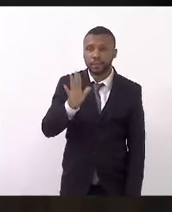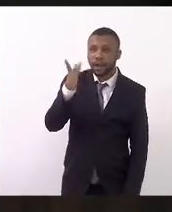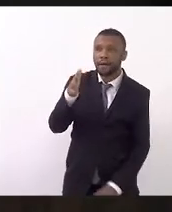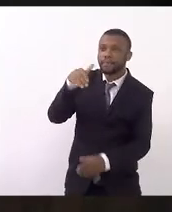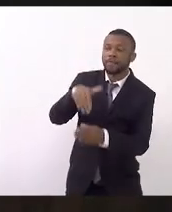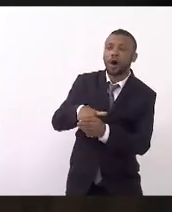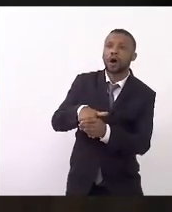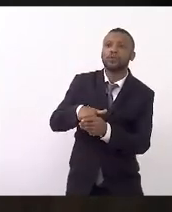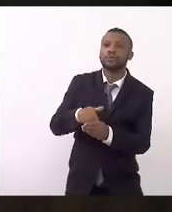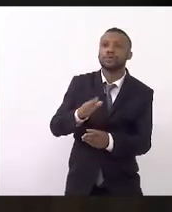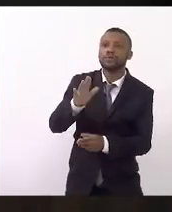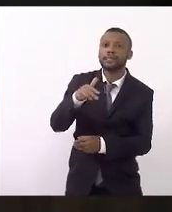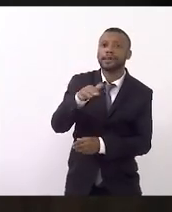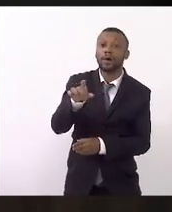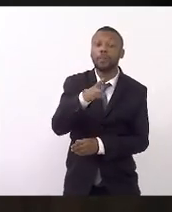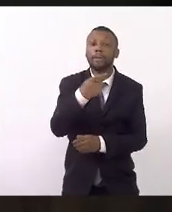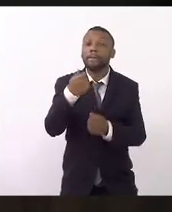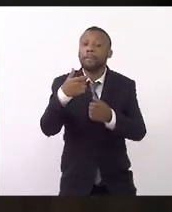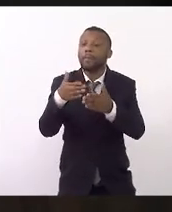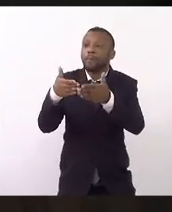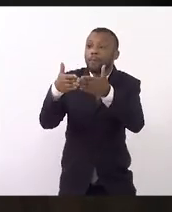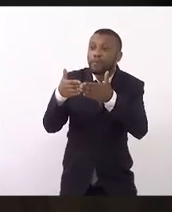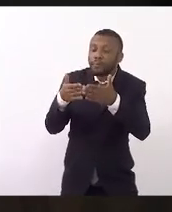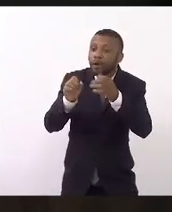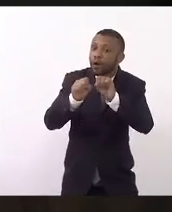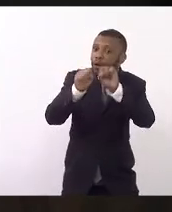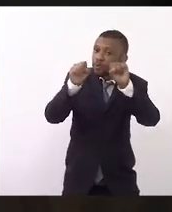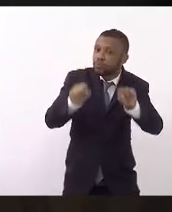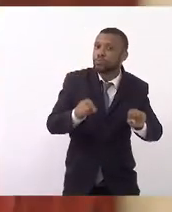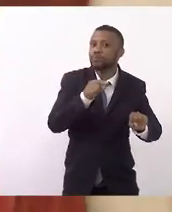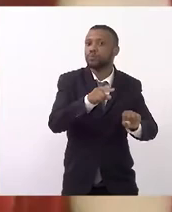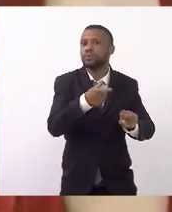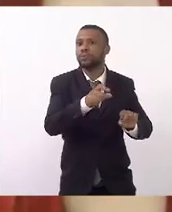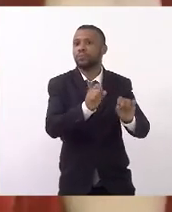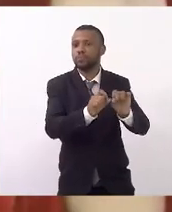Senhor presidente. Tem que votar no sistema, por favor, Rosane. Ok.